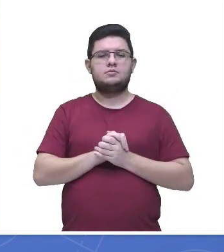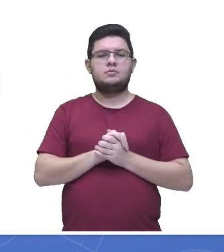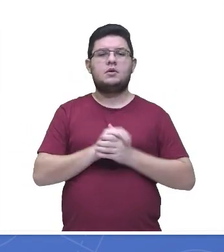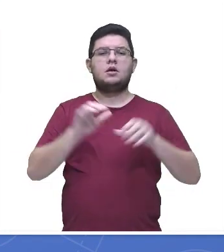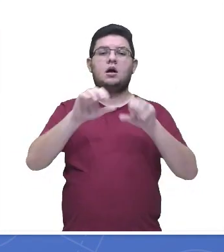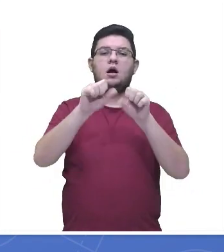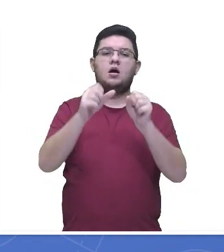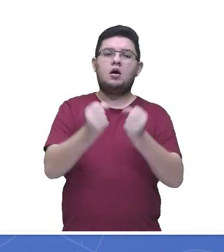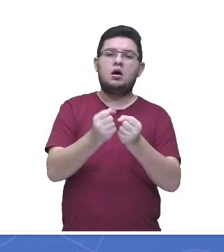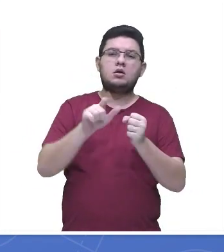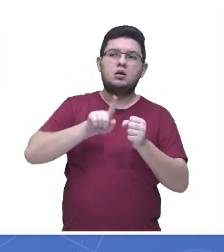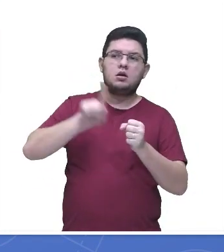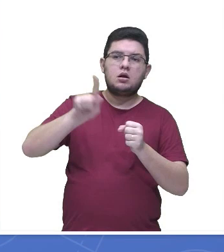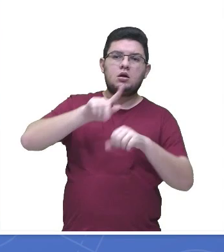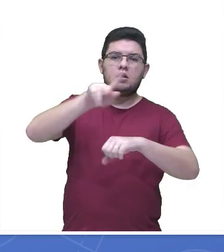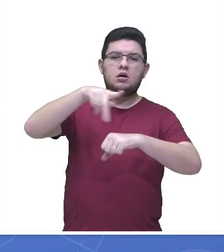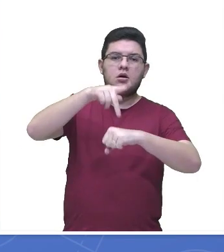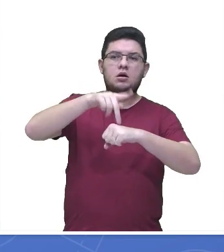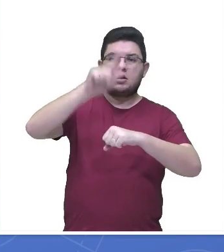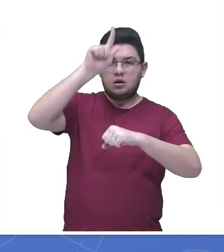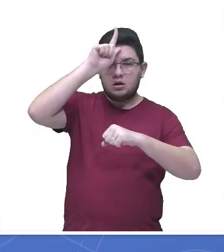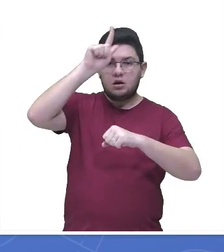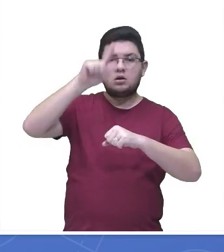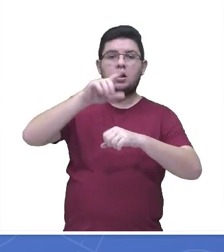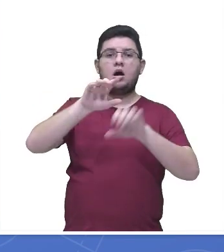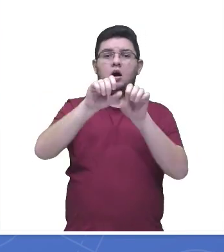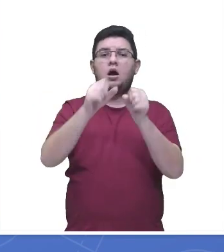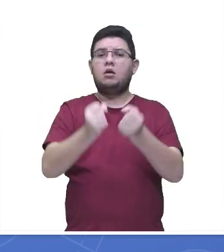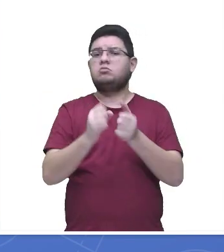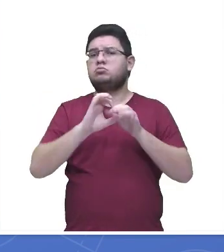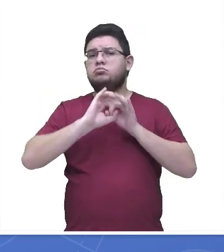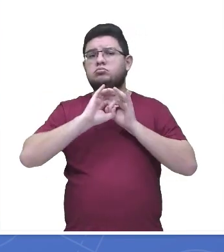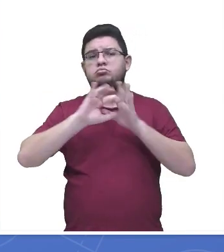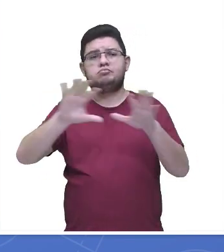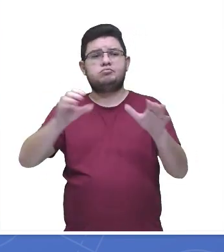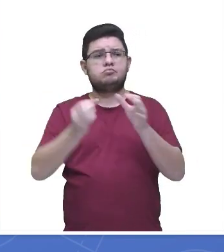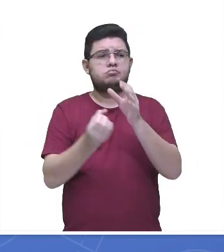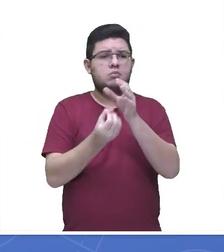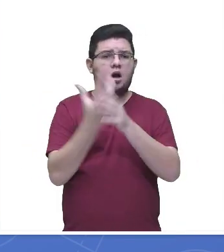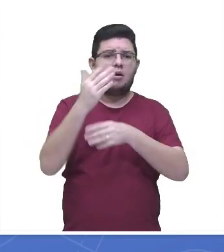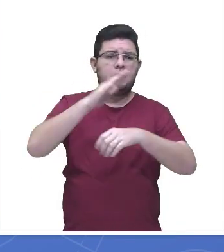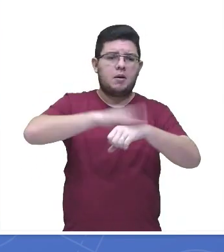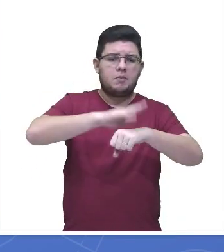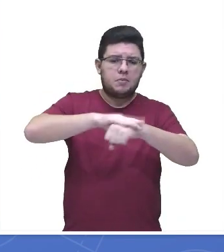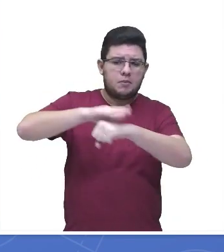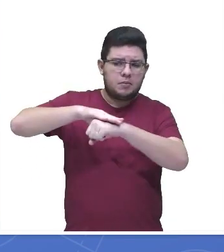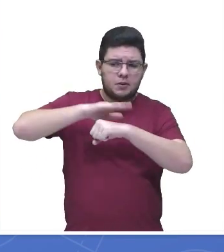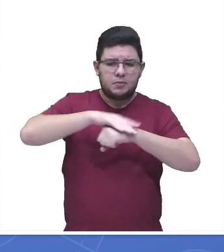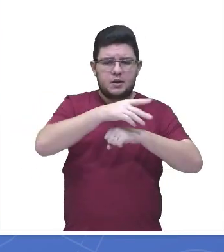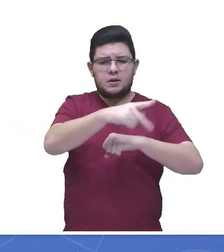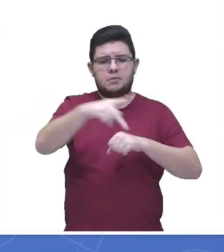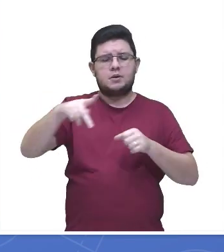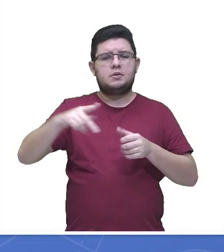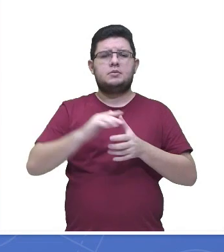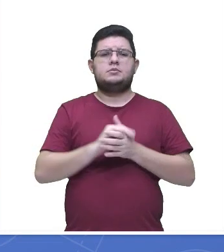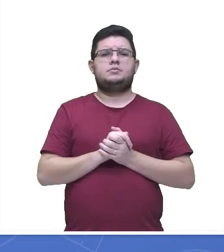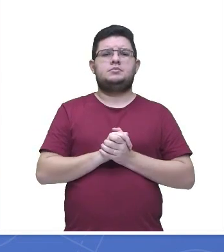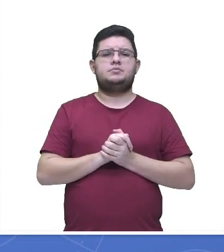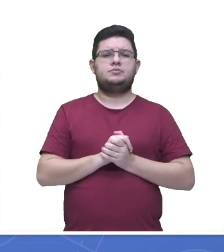é livre. O Ageu falou que a arte grega é livre. Muito bem. Continuando.